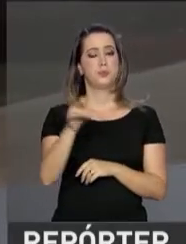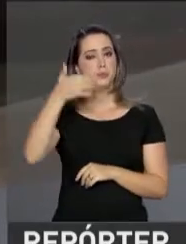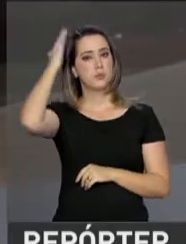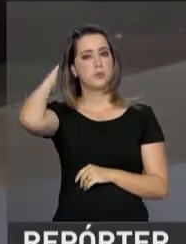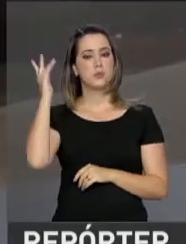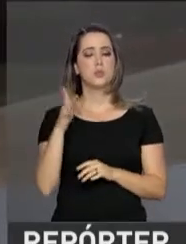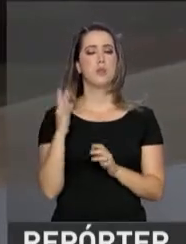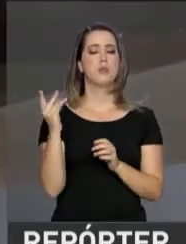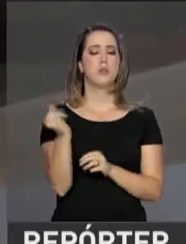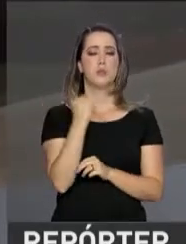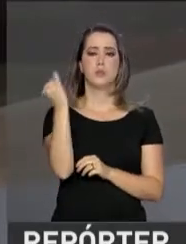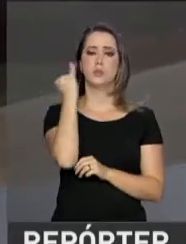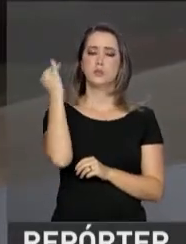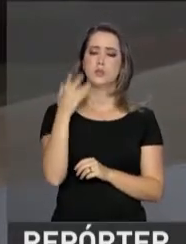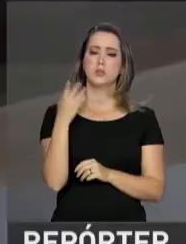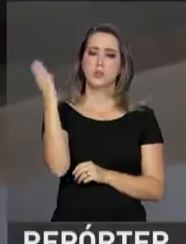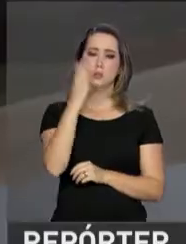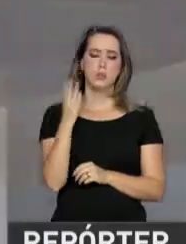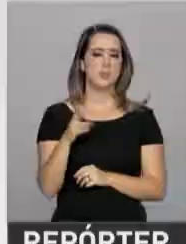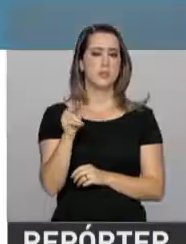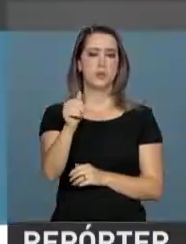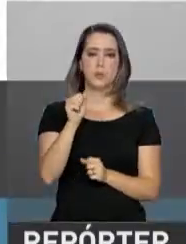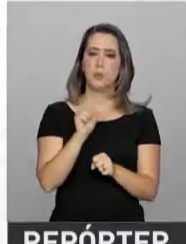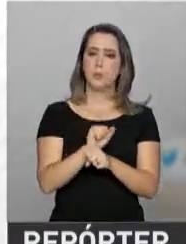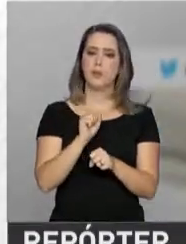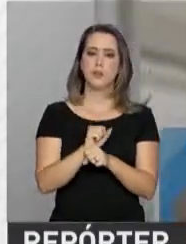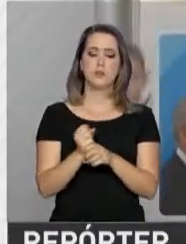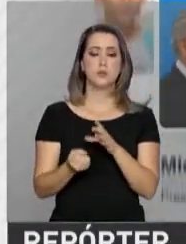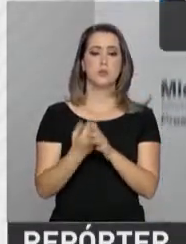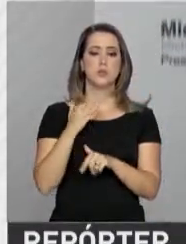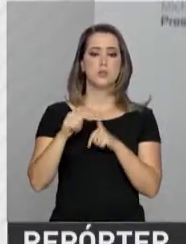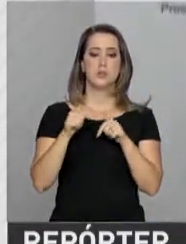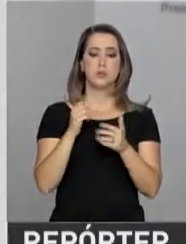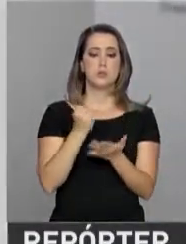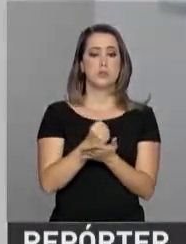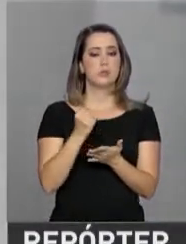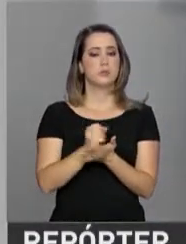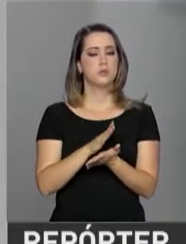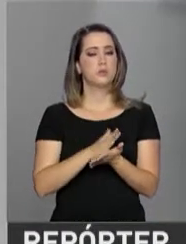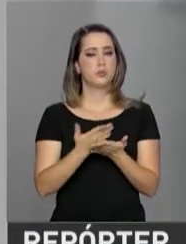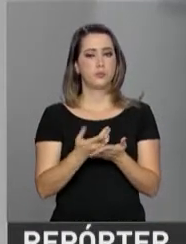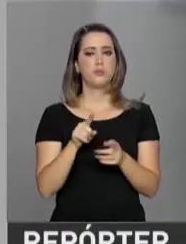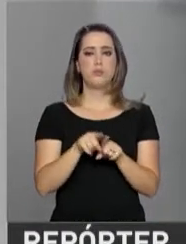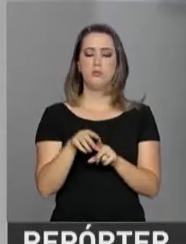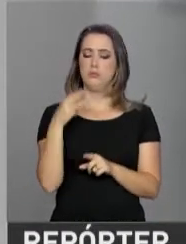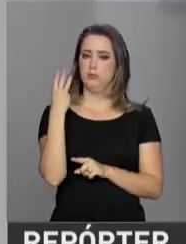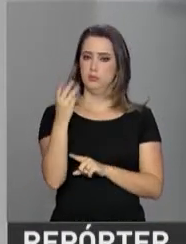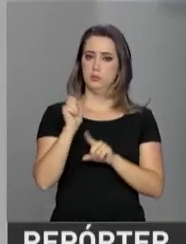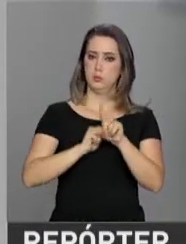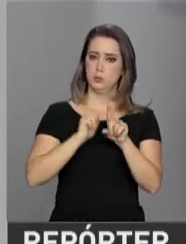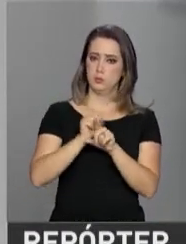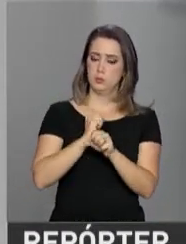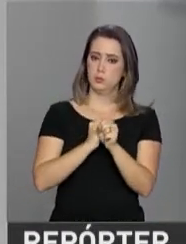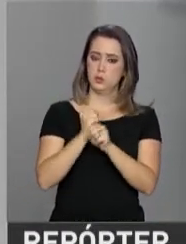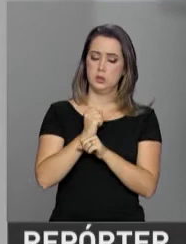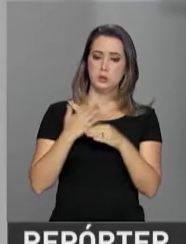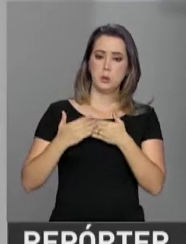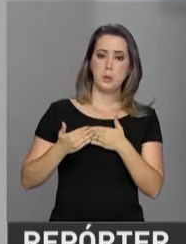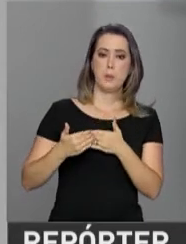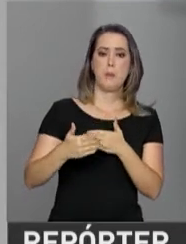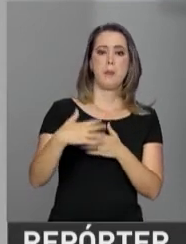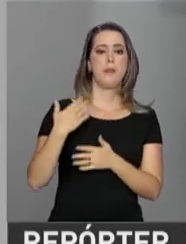destacou que o brasil não pára de criar empregos com carteira assinada que nos três meses do ano foram mais de